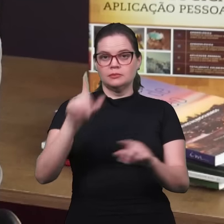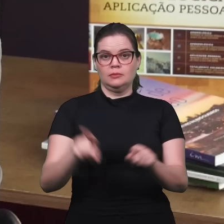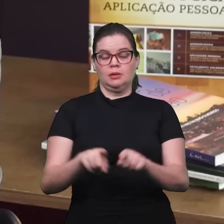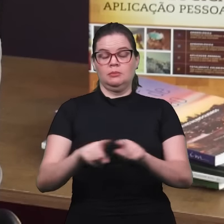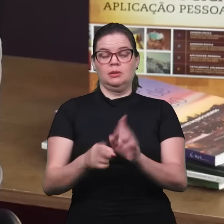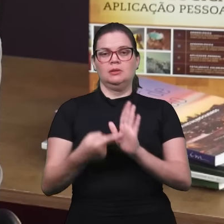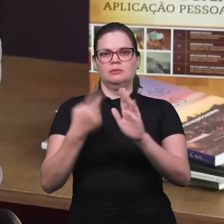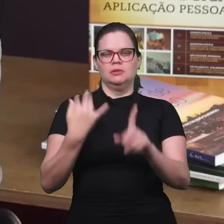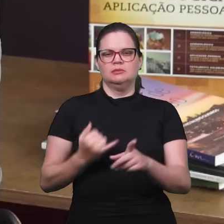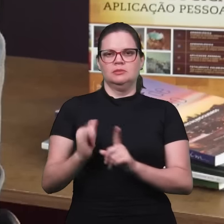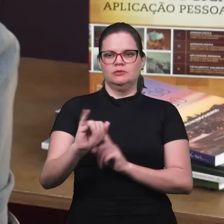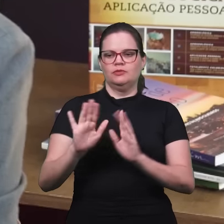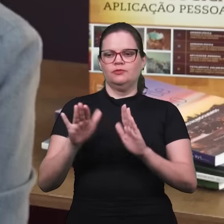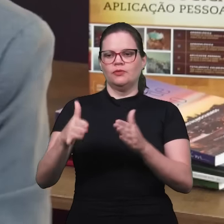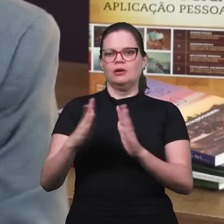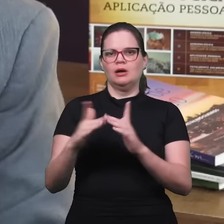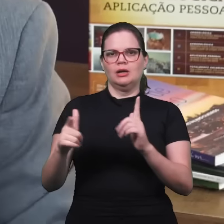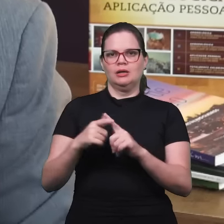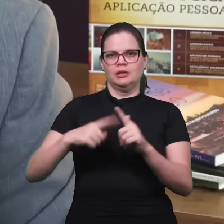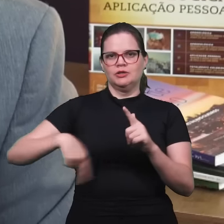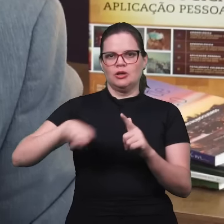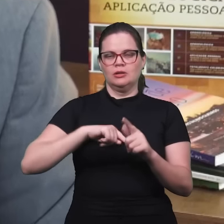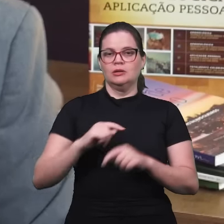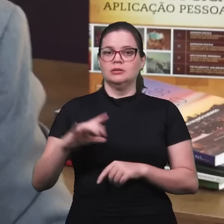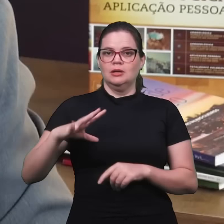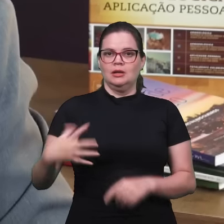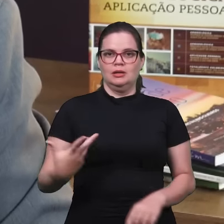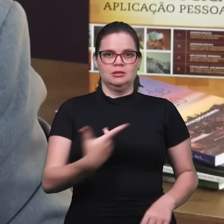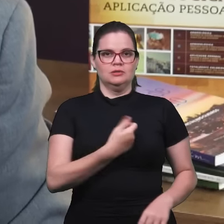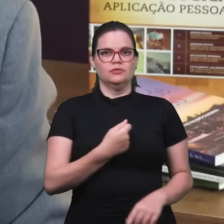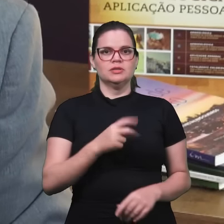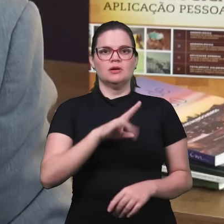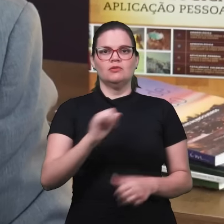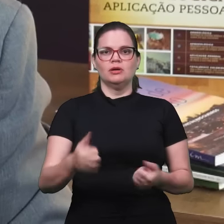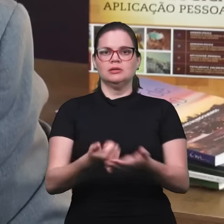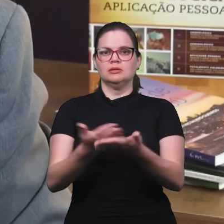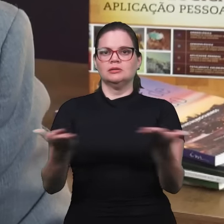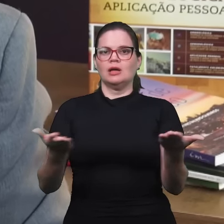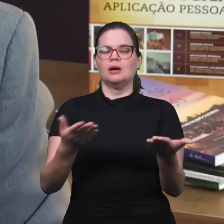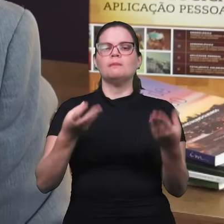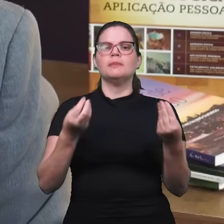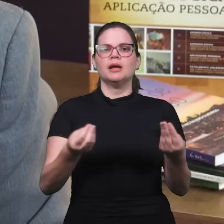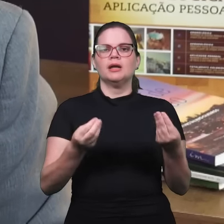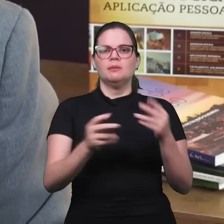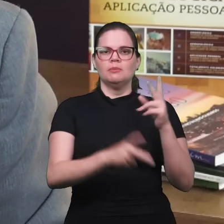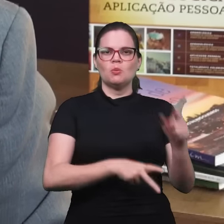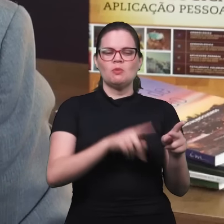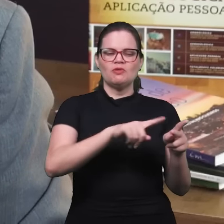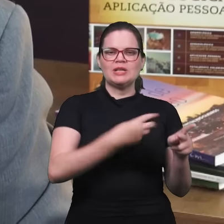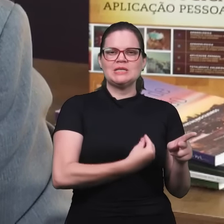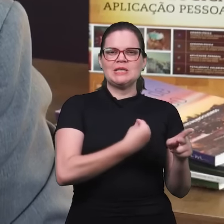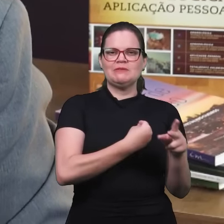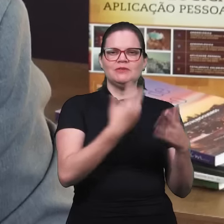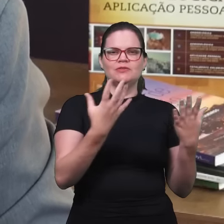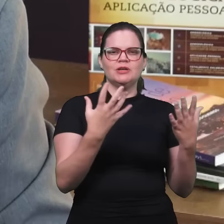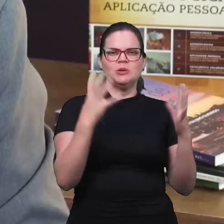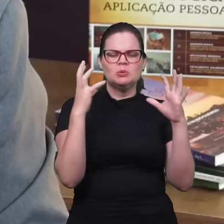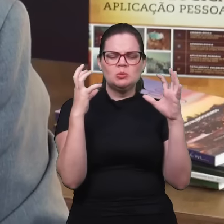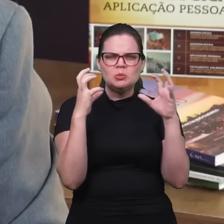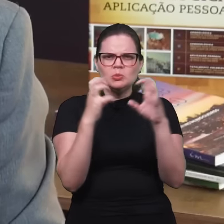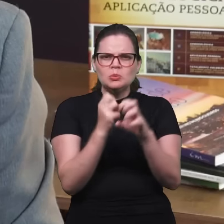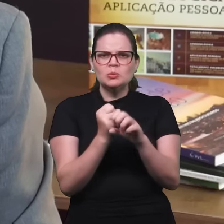da igreja, né? A salvação viria para um povo que andava em trevas, né? Que é a igreja.